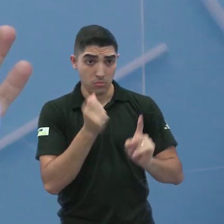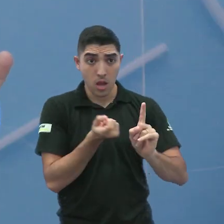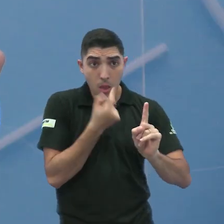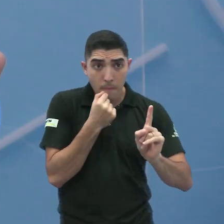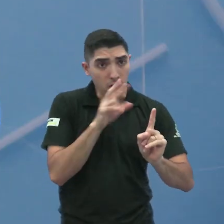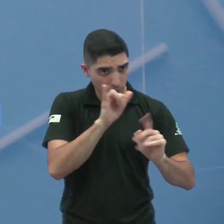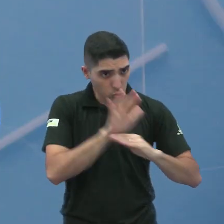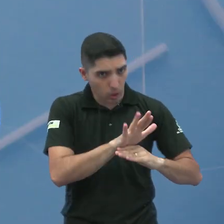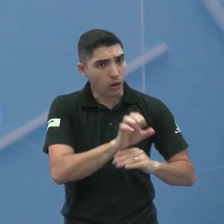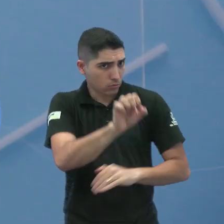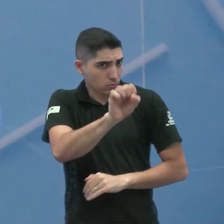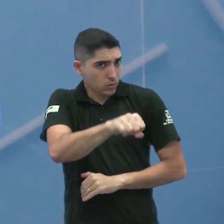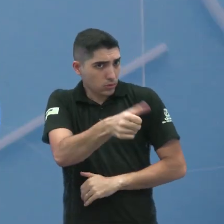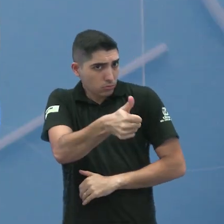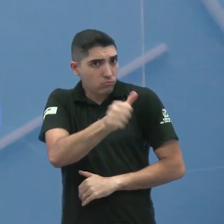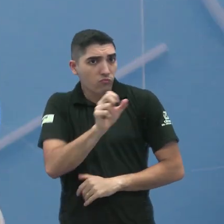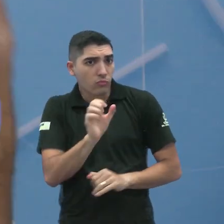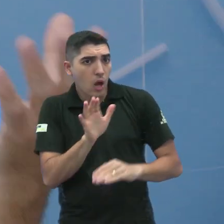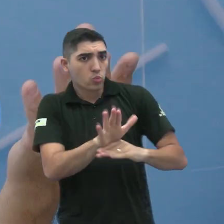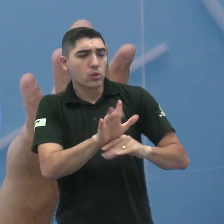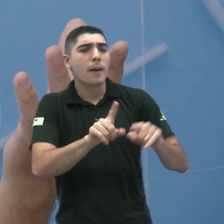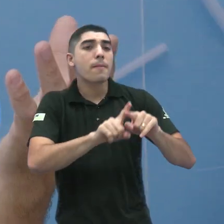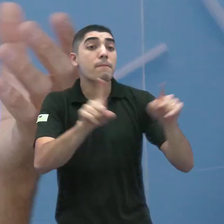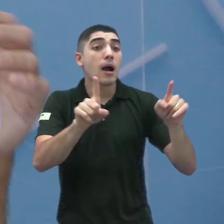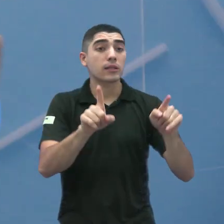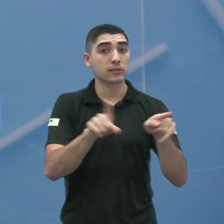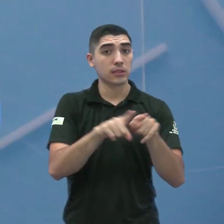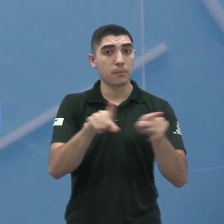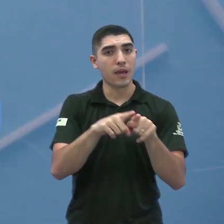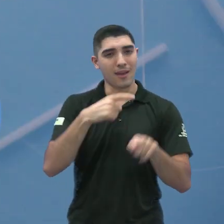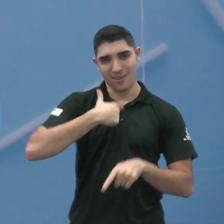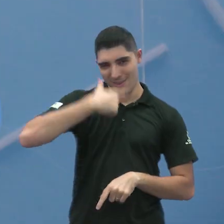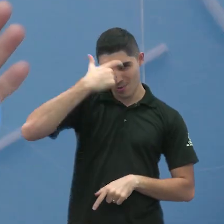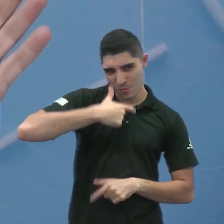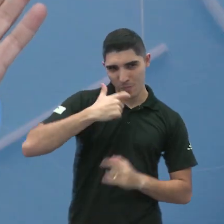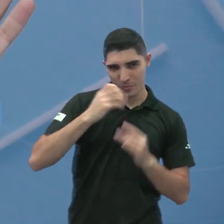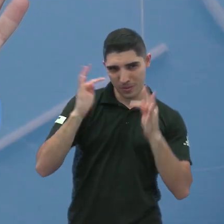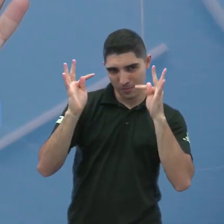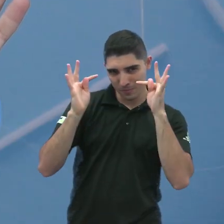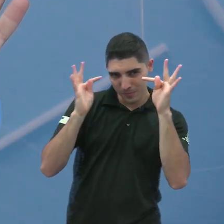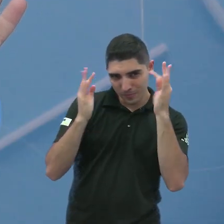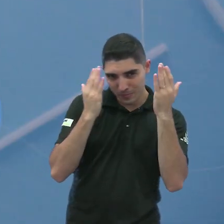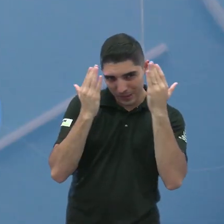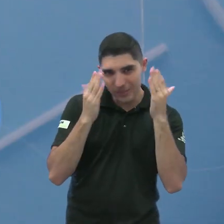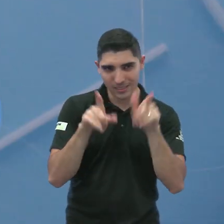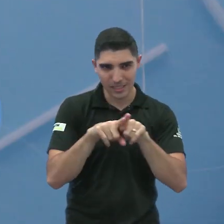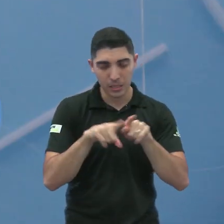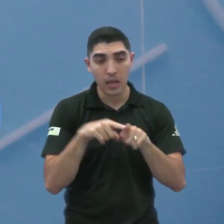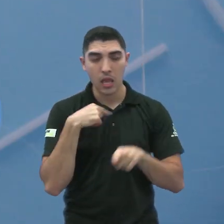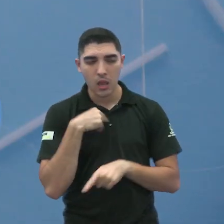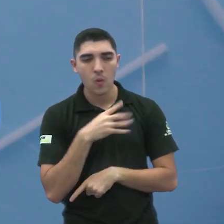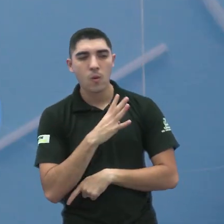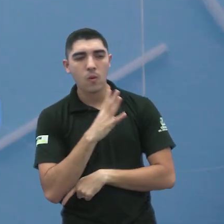Isso é importante. Mas, como eu sou psicoterapeuta também, o meu olhar acaba sendo mais ampliado,